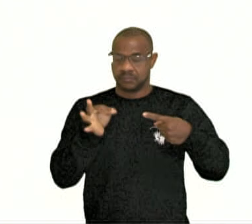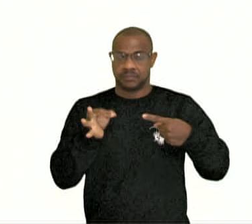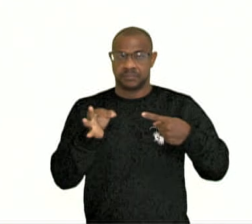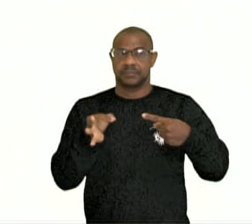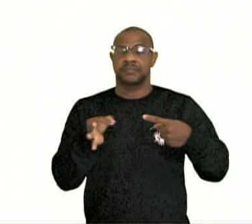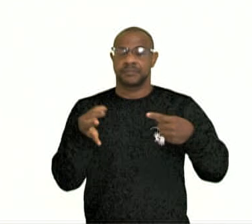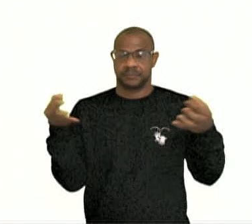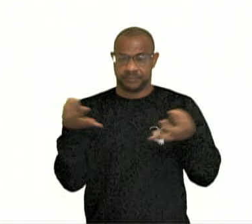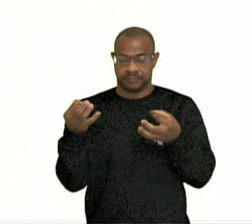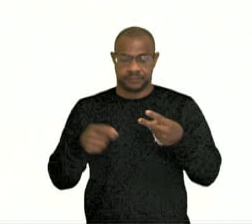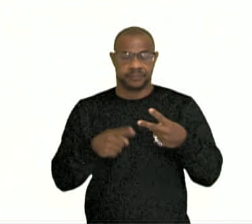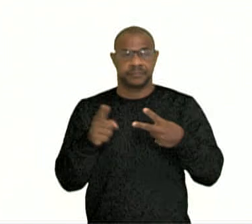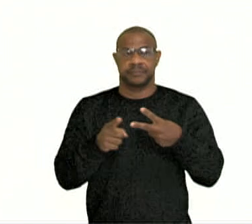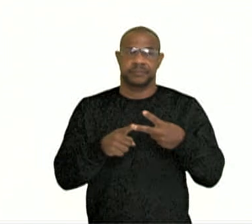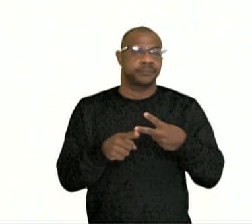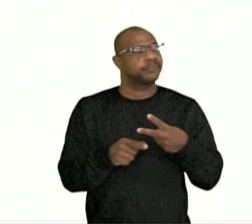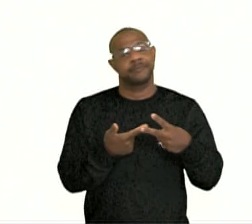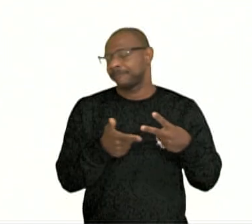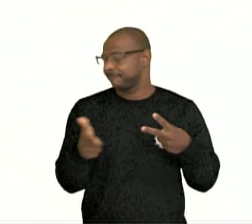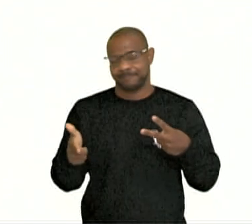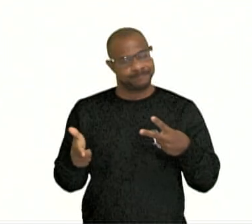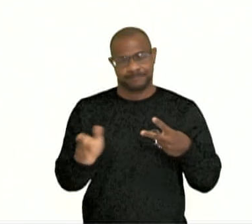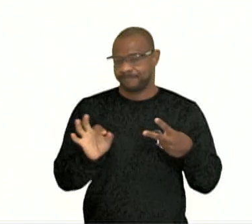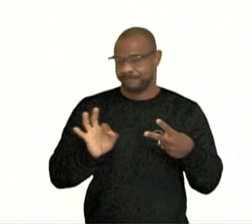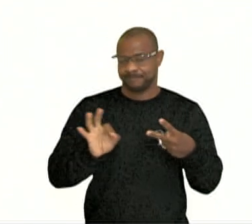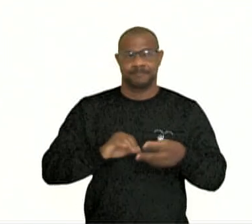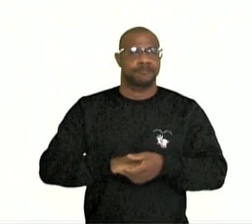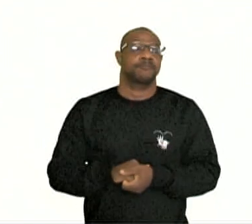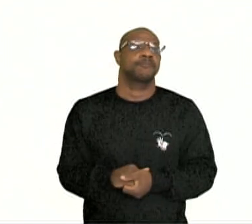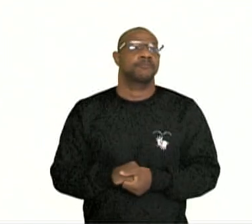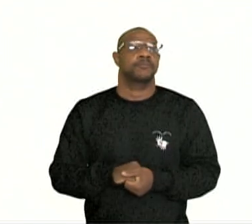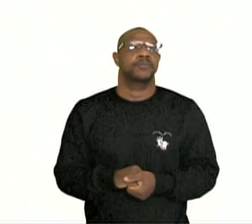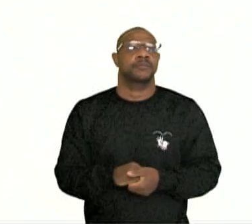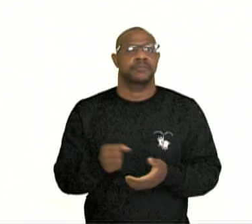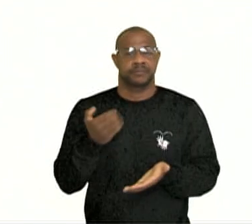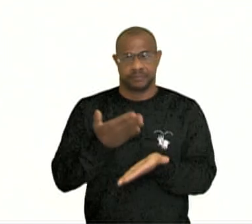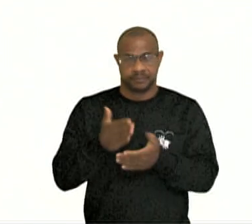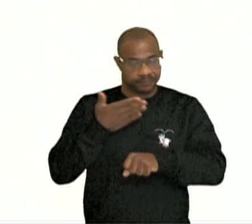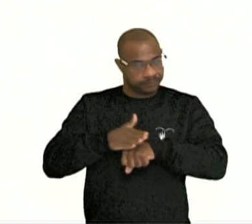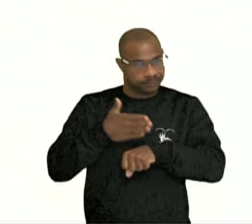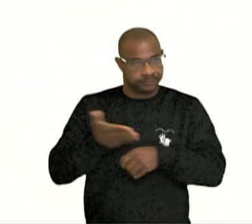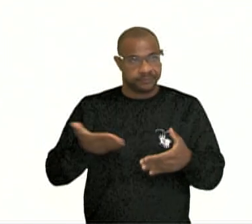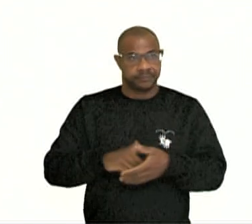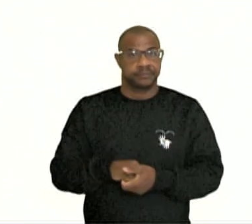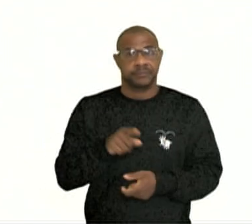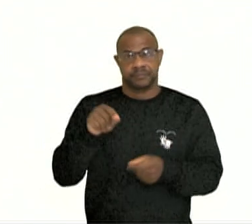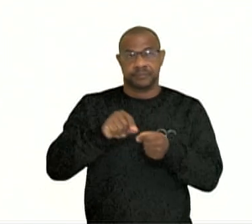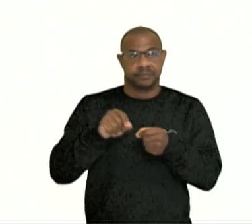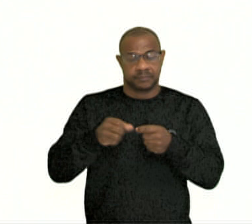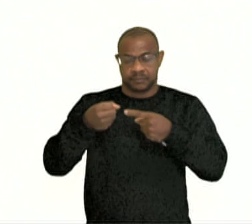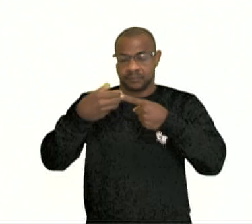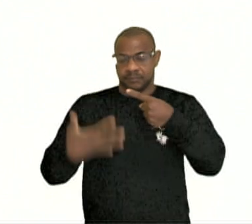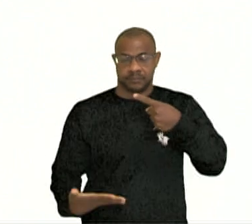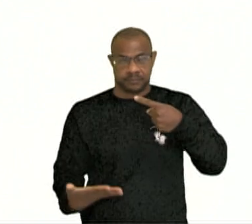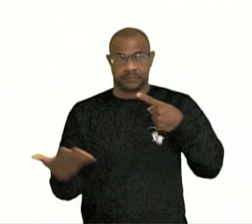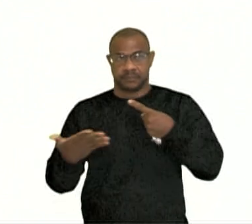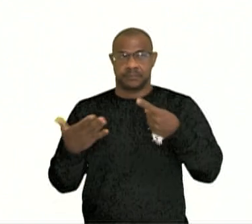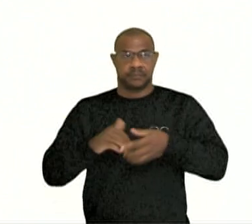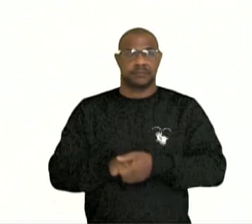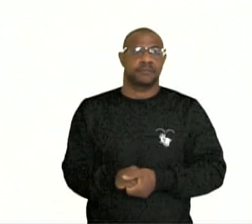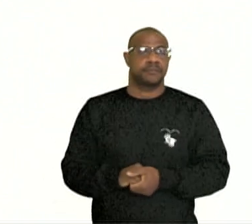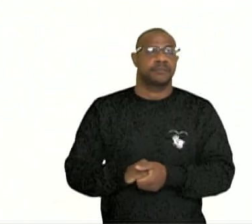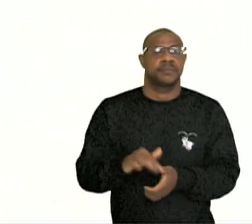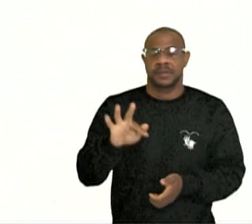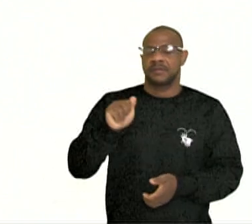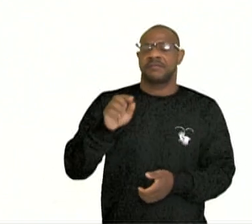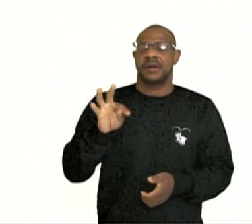o segundo não é um trinômio. Vamos para o segundo agora. Agora eu quero que você faça a fatoração desse trinômio. O que é